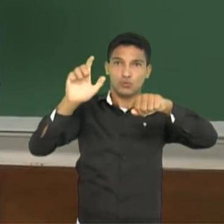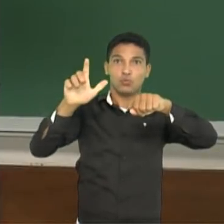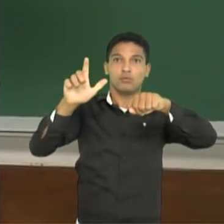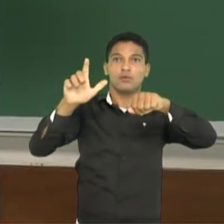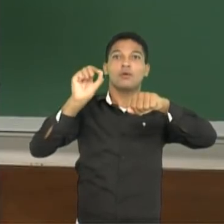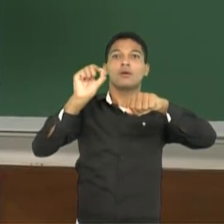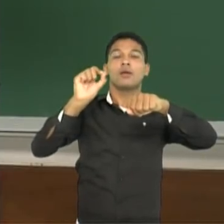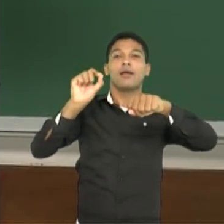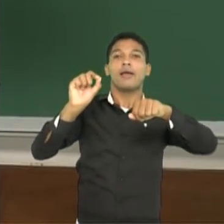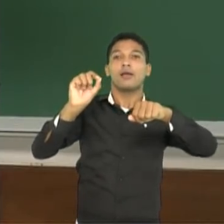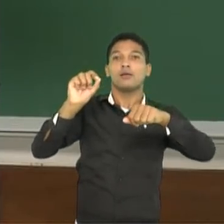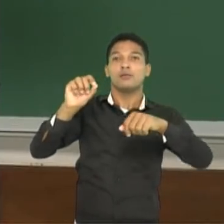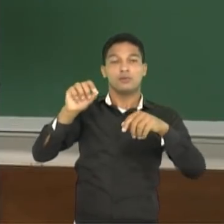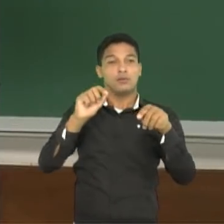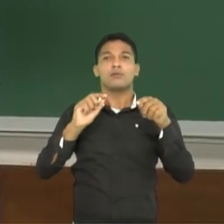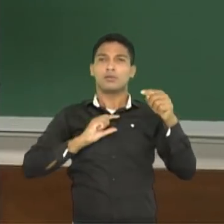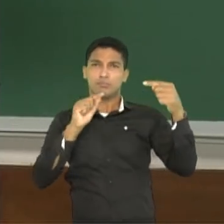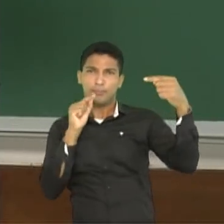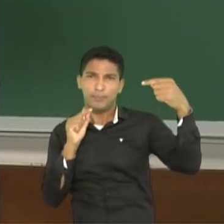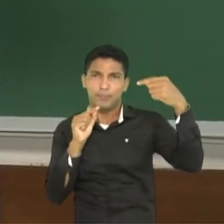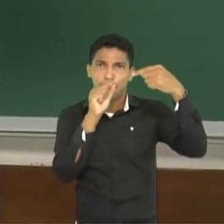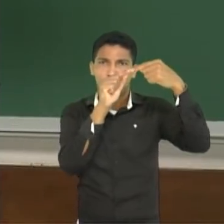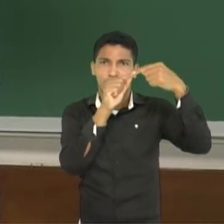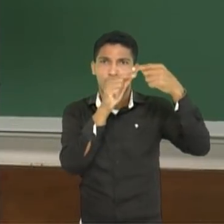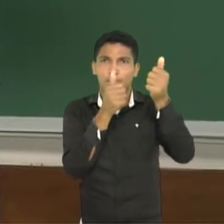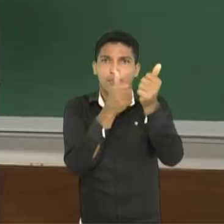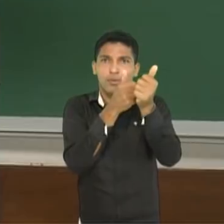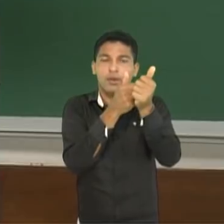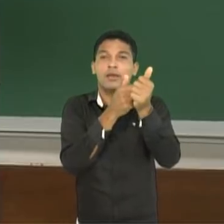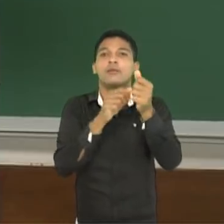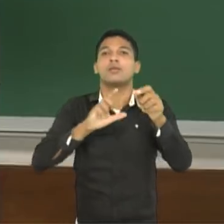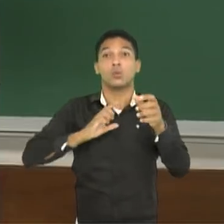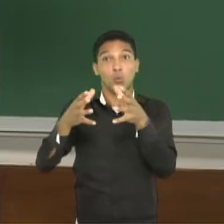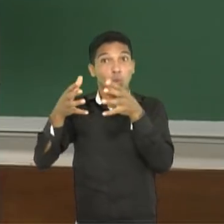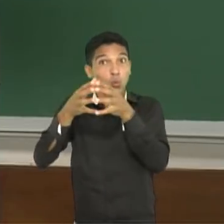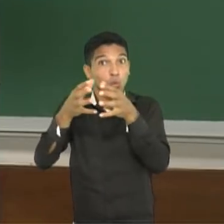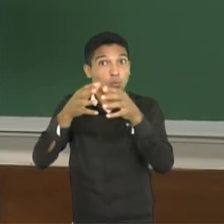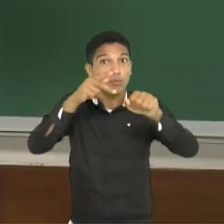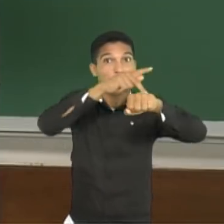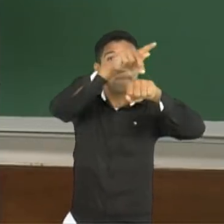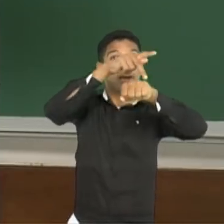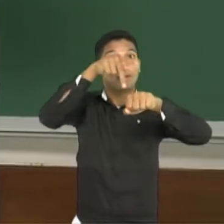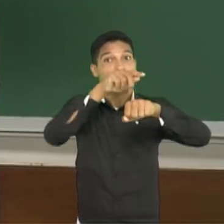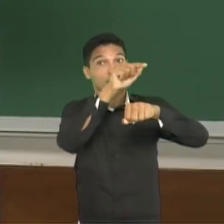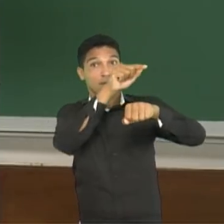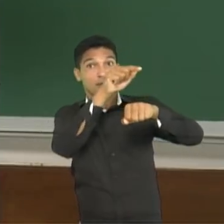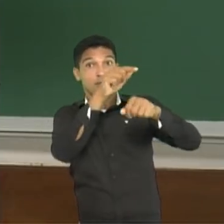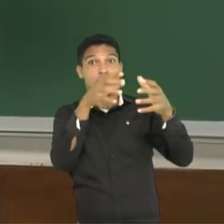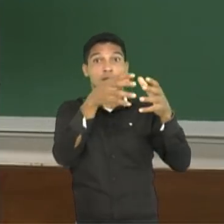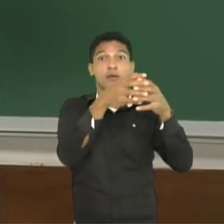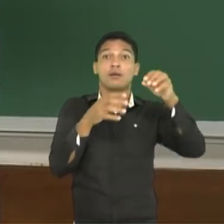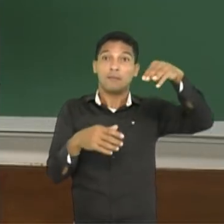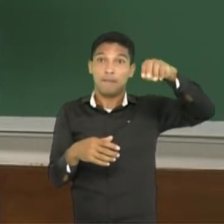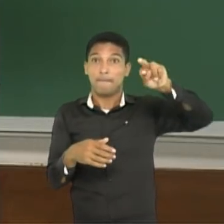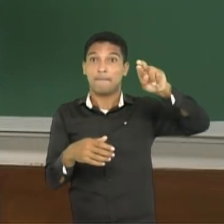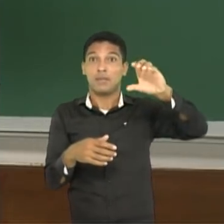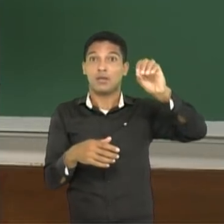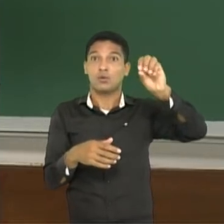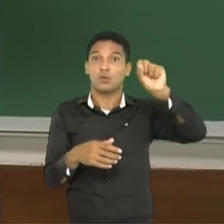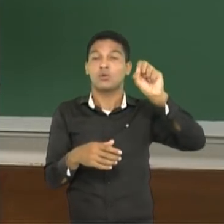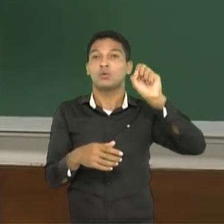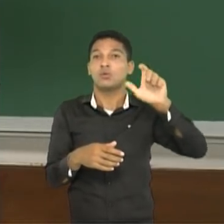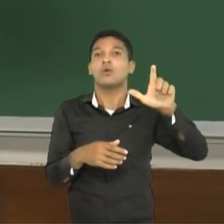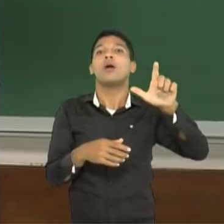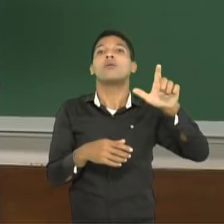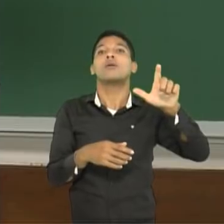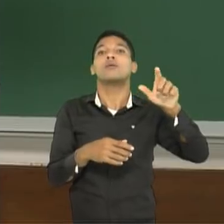proximidade ali com países do Mercosul, que é aquele bloco econômico que a professora falou, de junção de países que